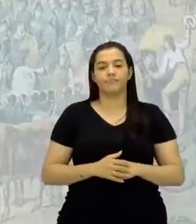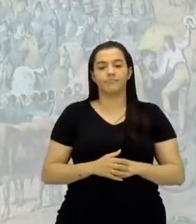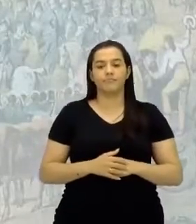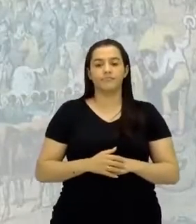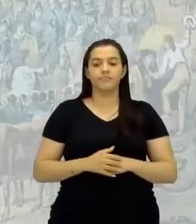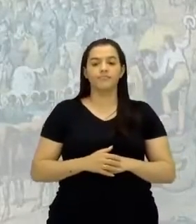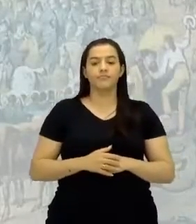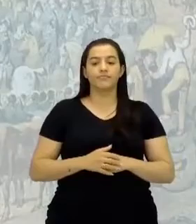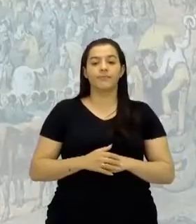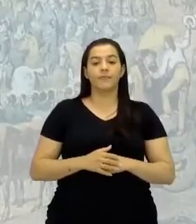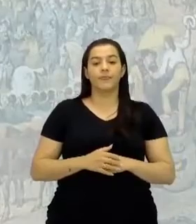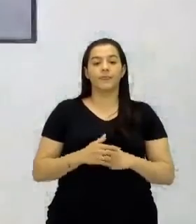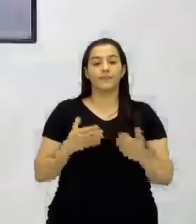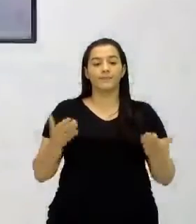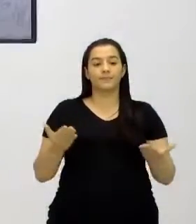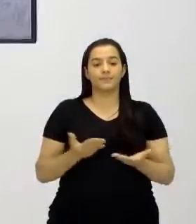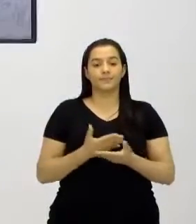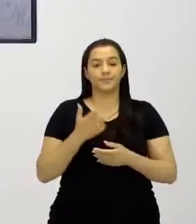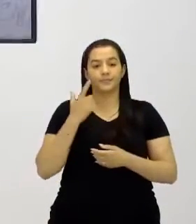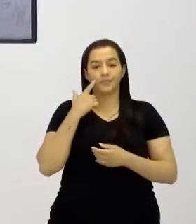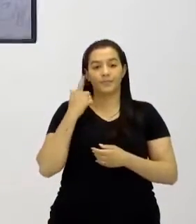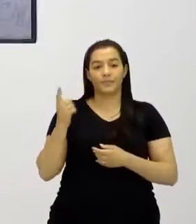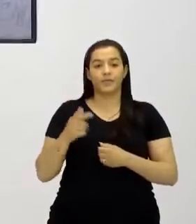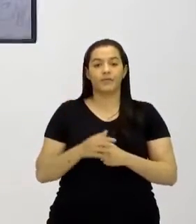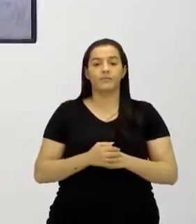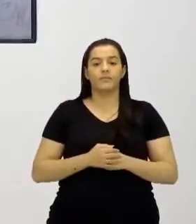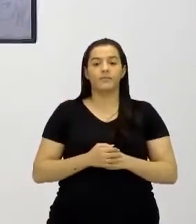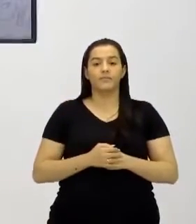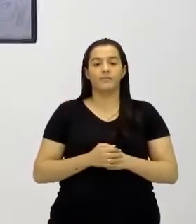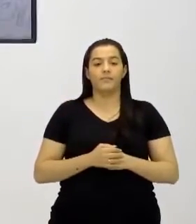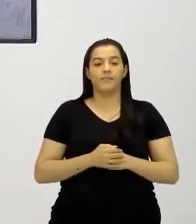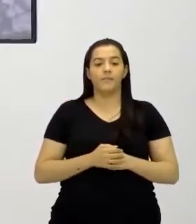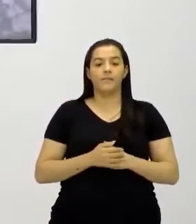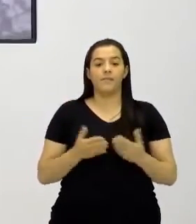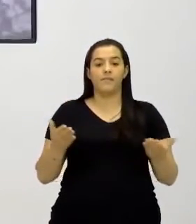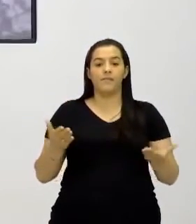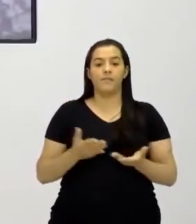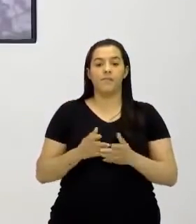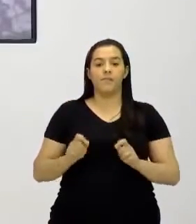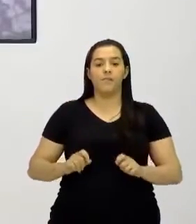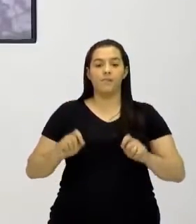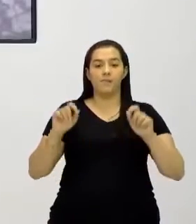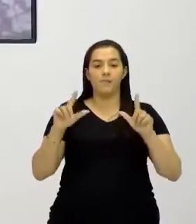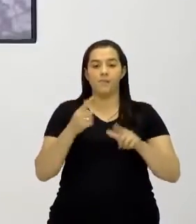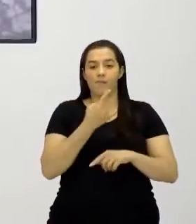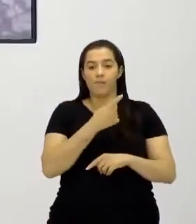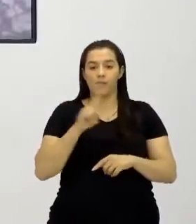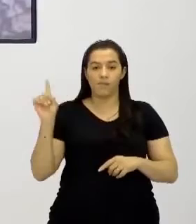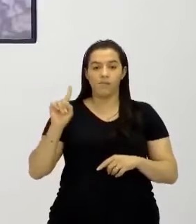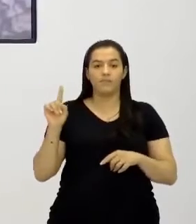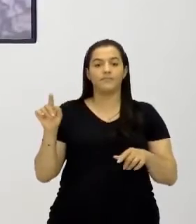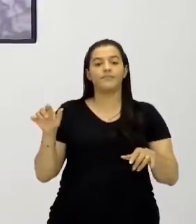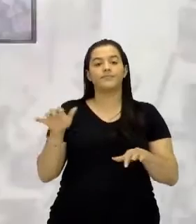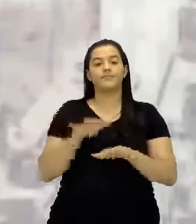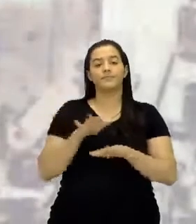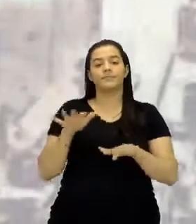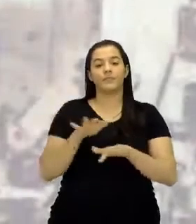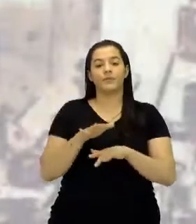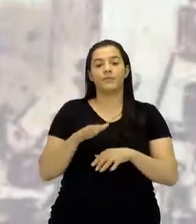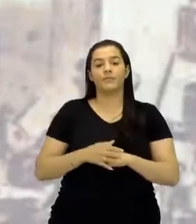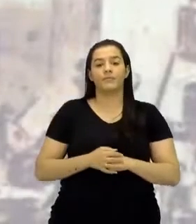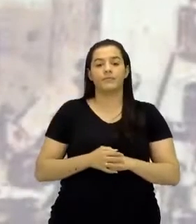aí, eu vou pedir para voltar aqui novamente. Eu vou passar para vocês um último movimento. Dá uma